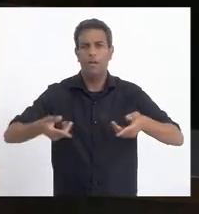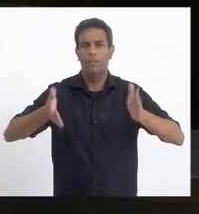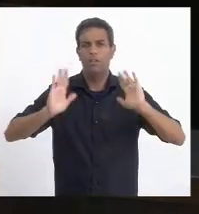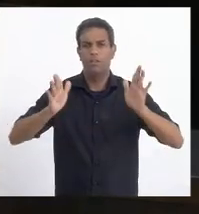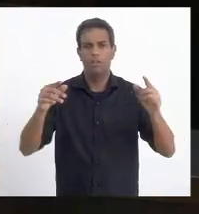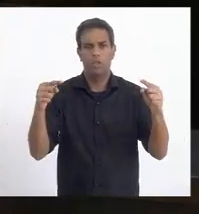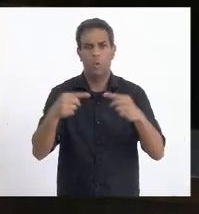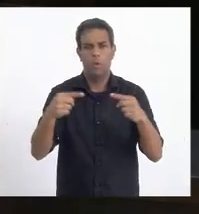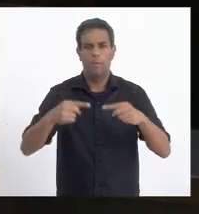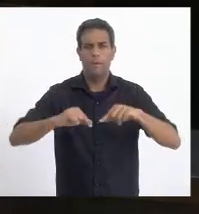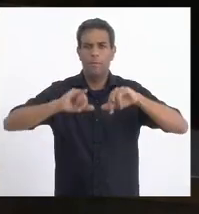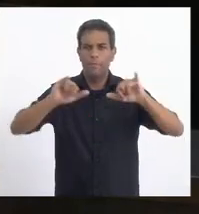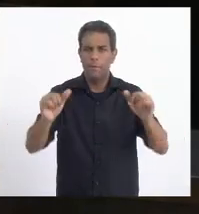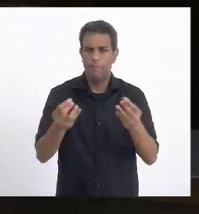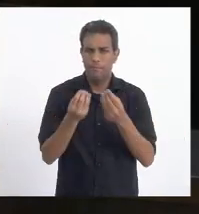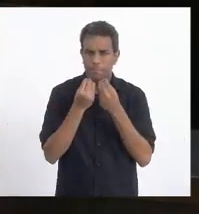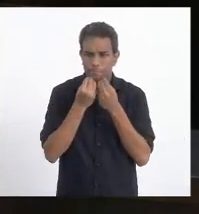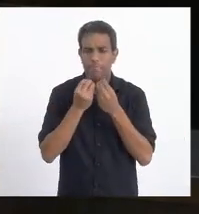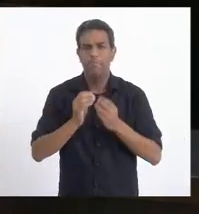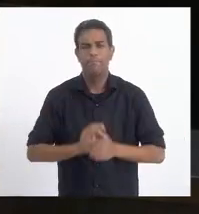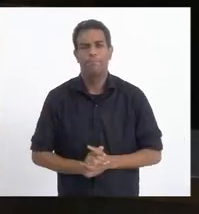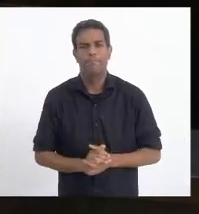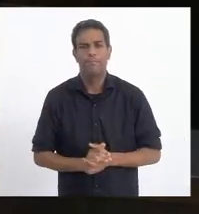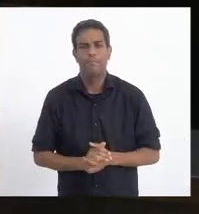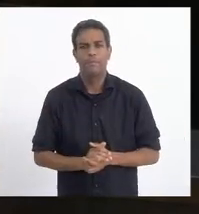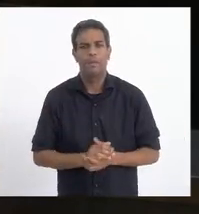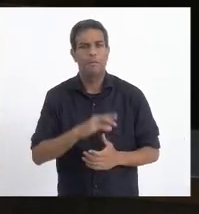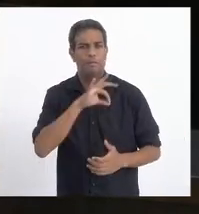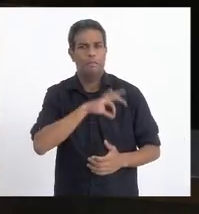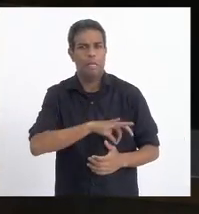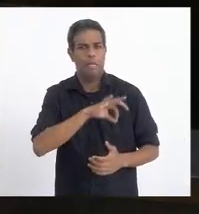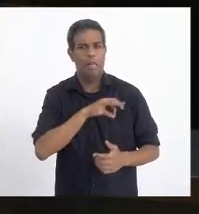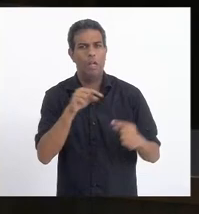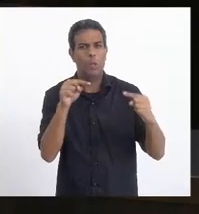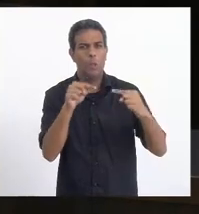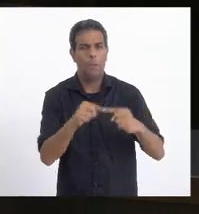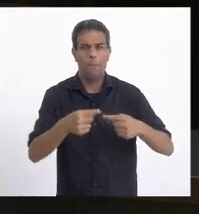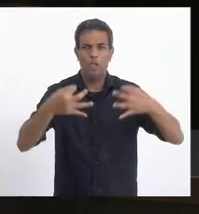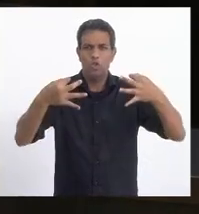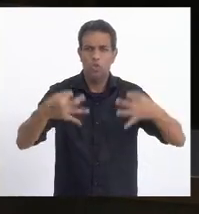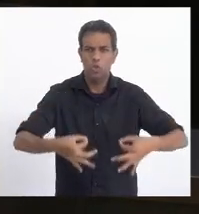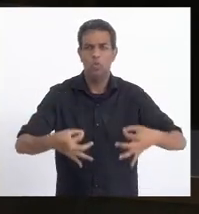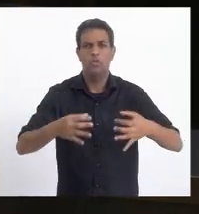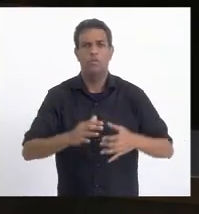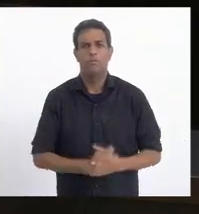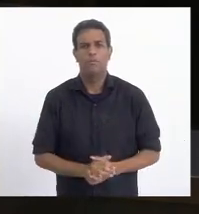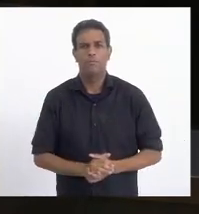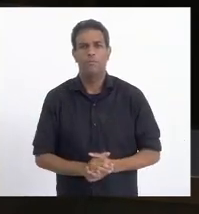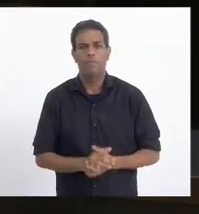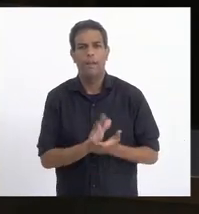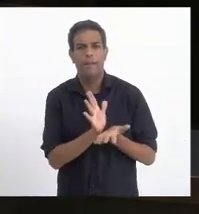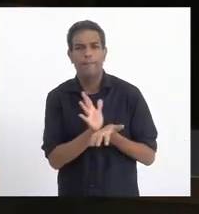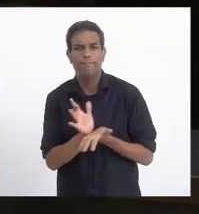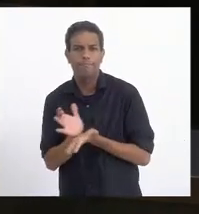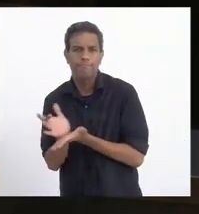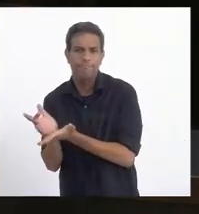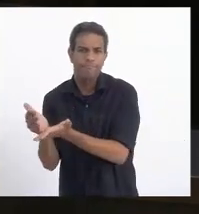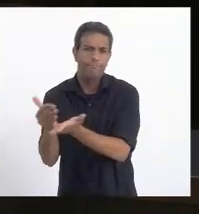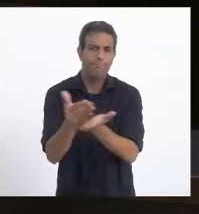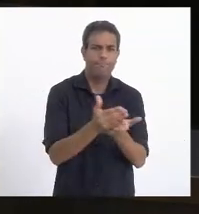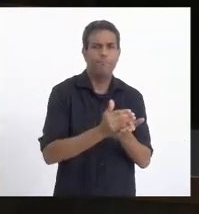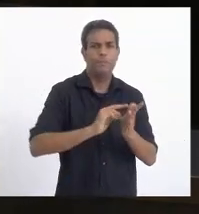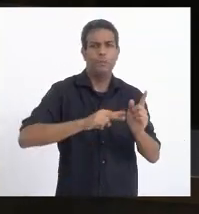nessa oportunidade tenho dar um salário justo é só gente pegar as notificações todos que recebem